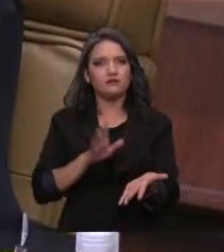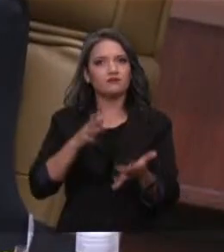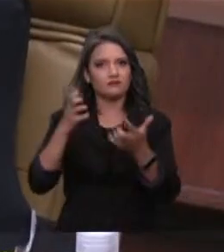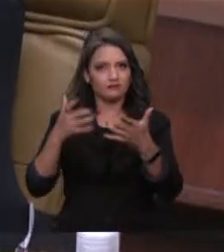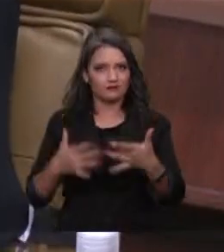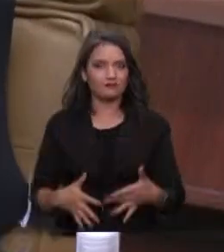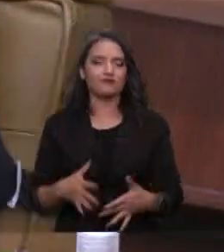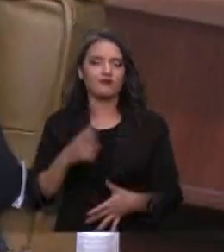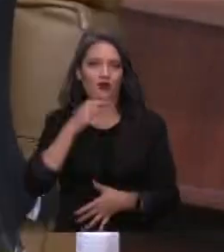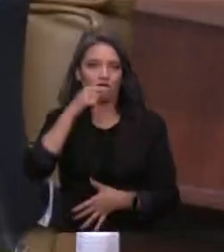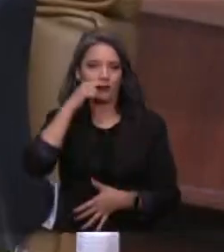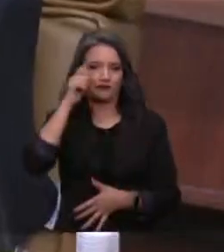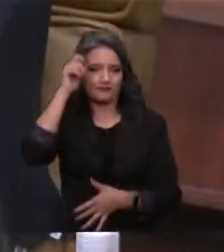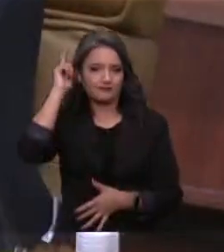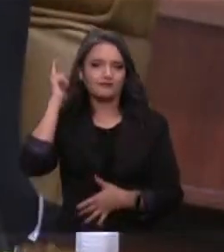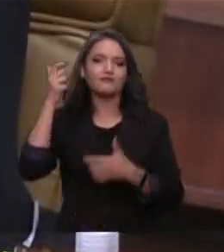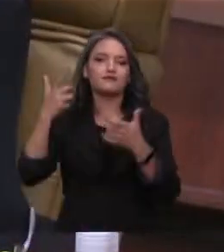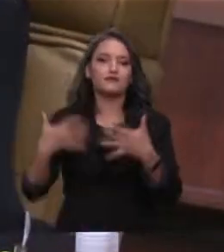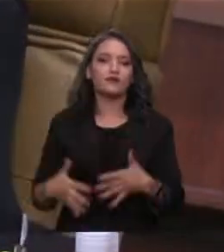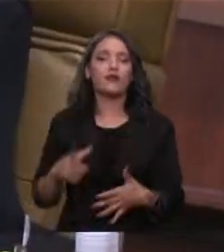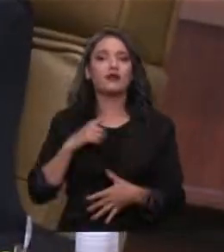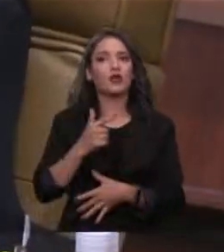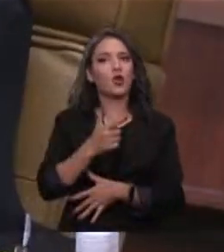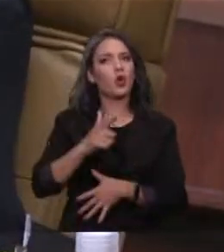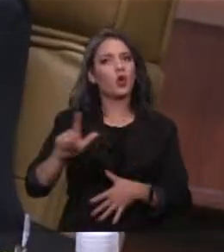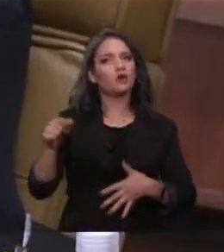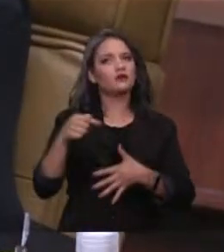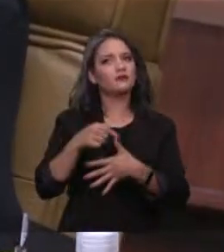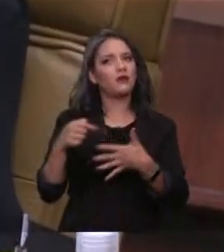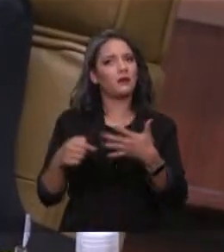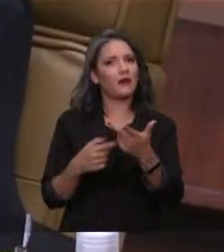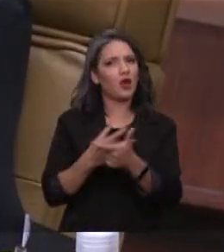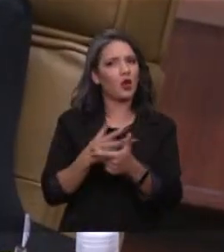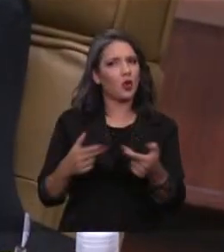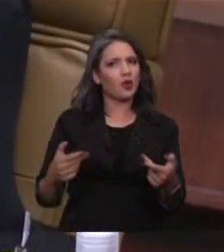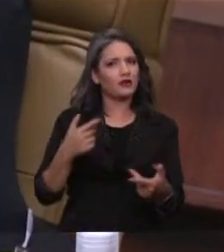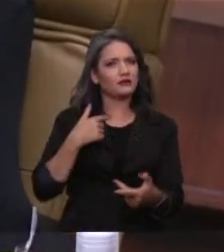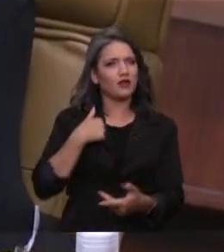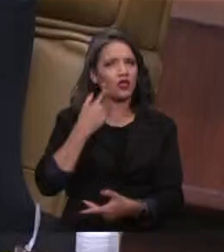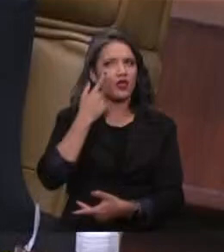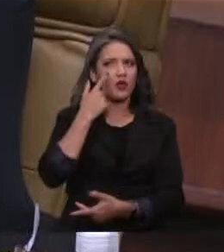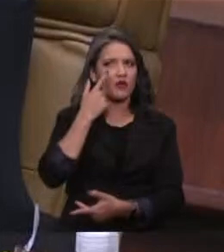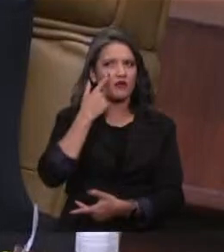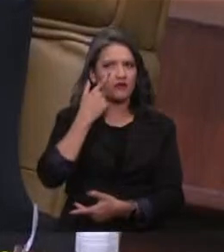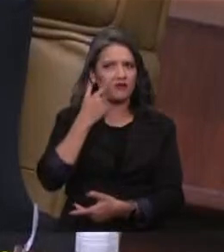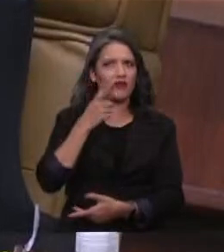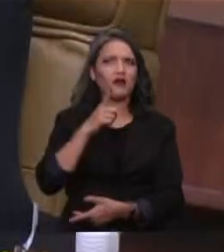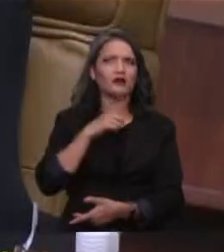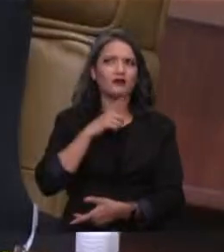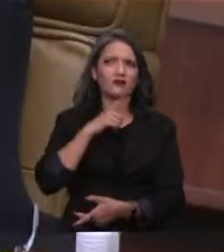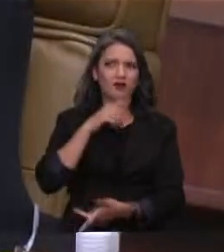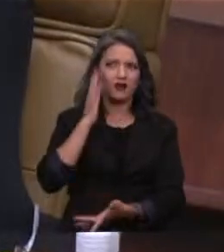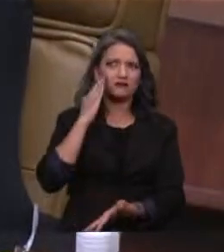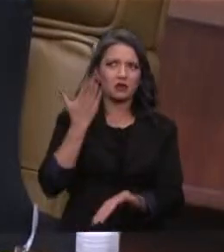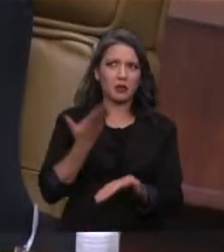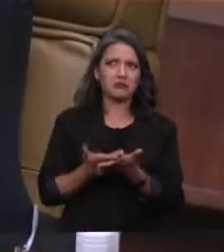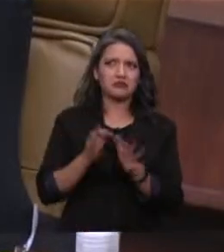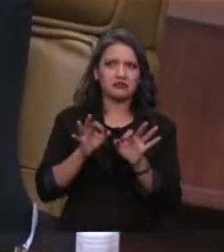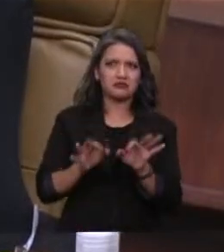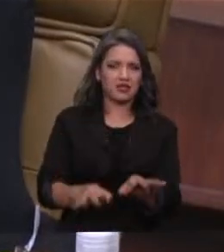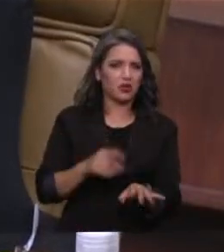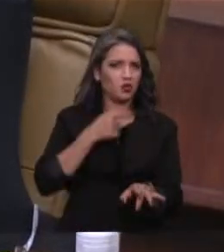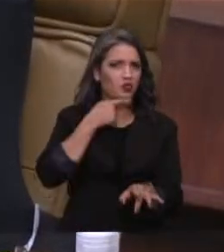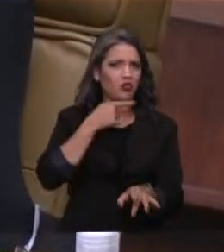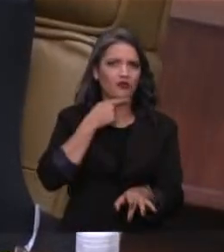eminente revisor, outros elementos de convicção que me fazem levar à superação da dúvida